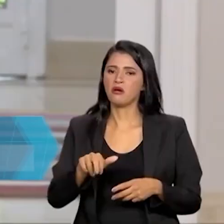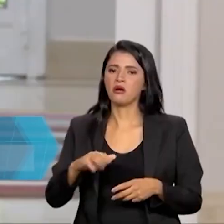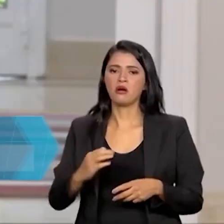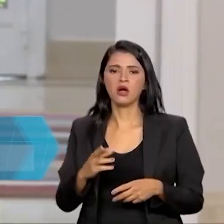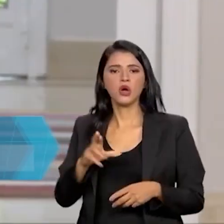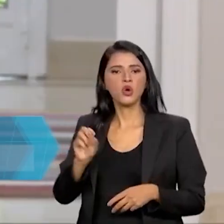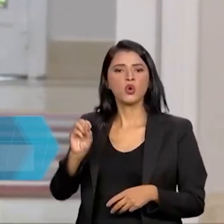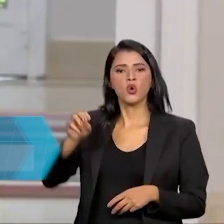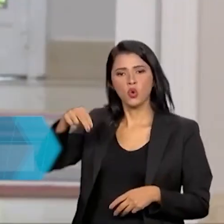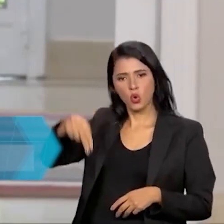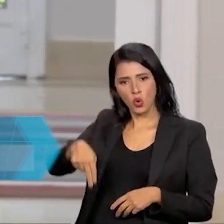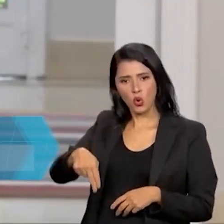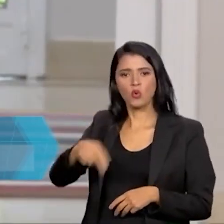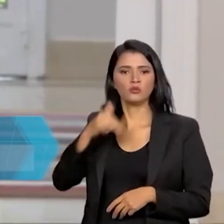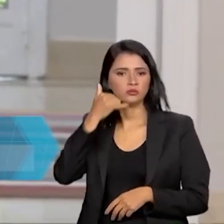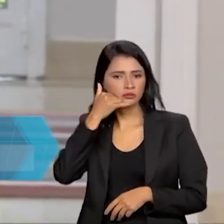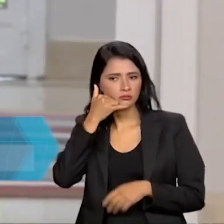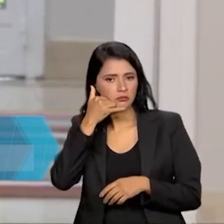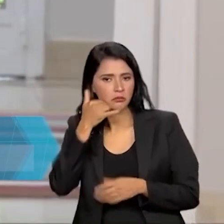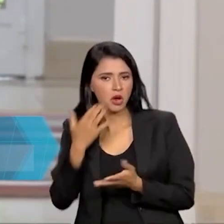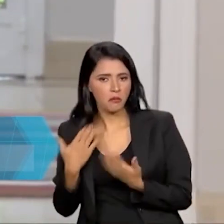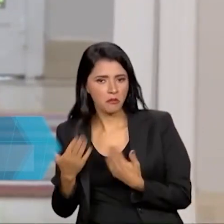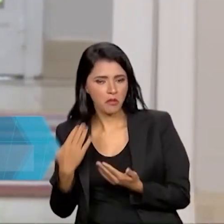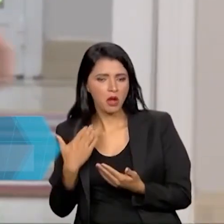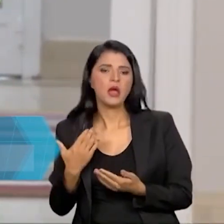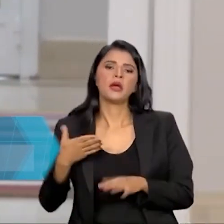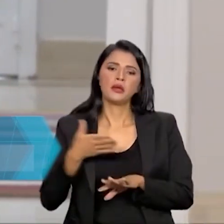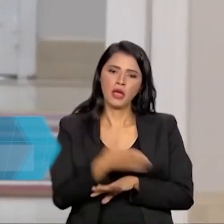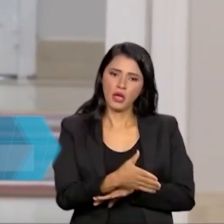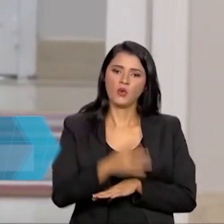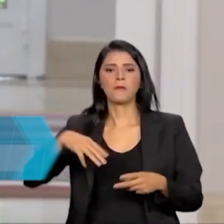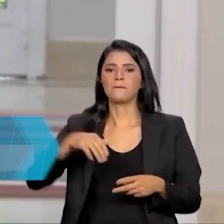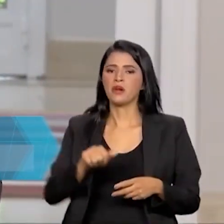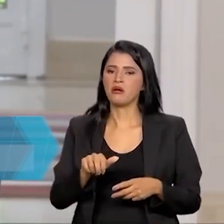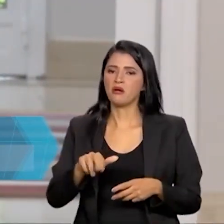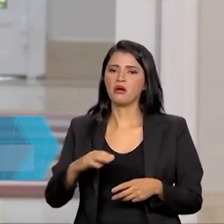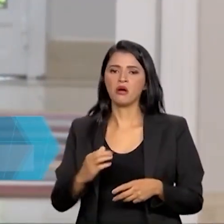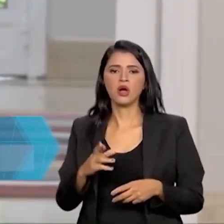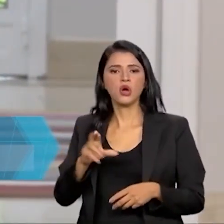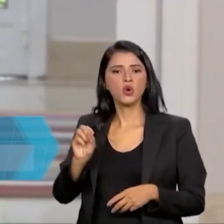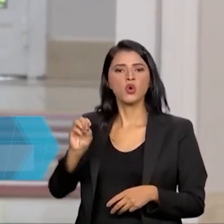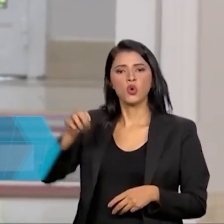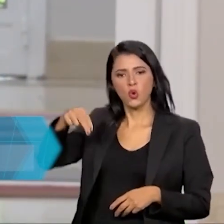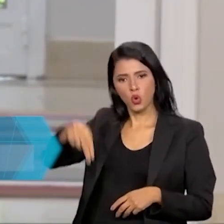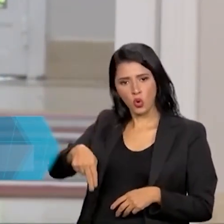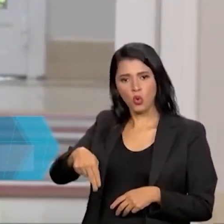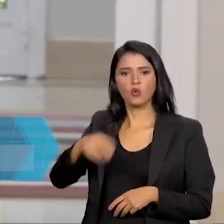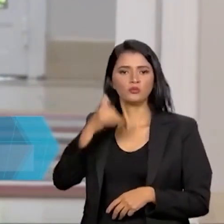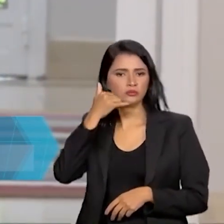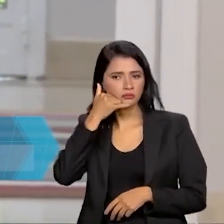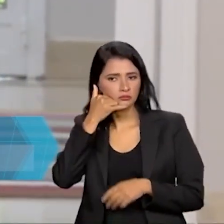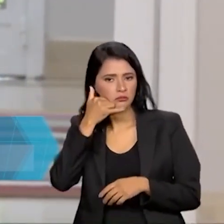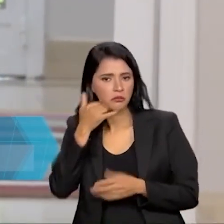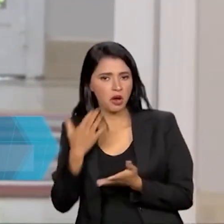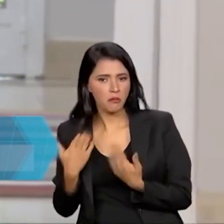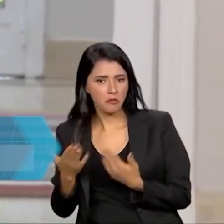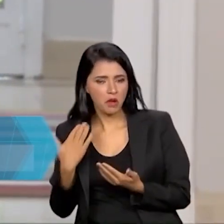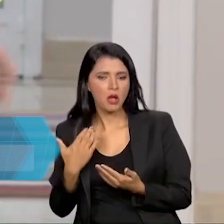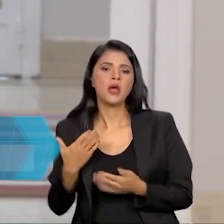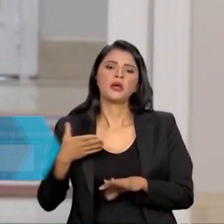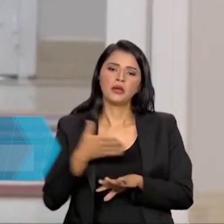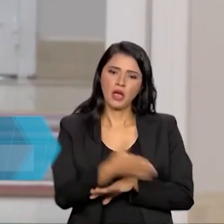Começou ainda neste ano Lula pretende visitar mais países pretendo visitar a África